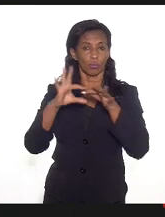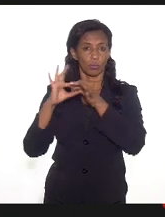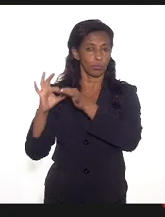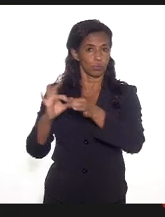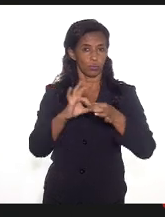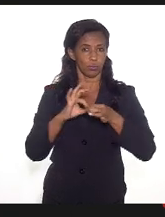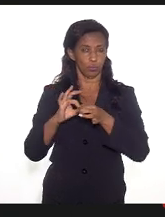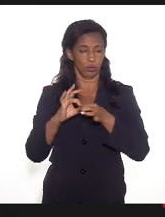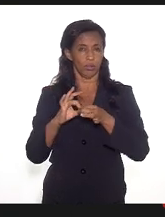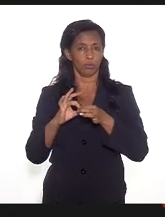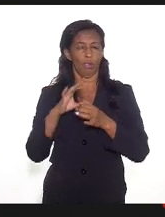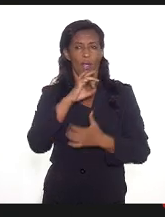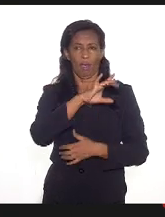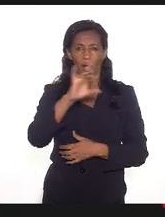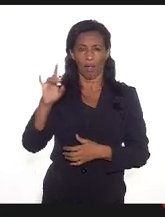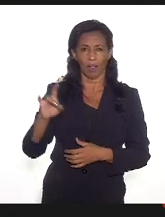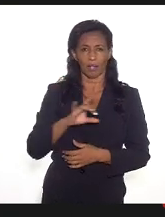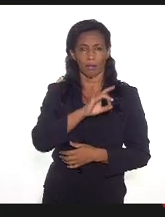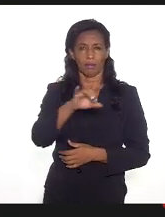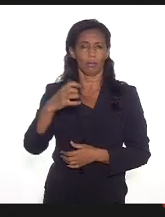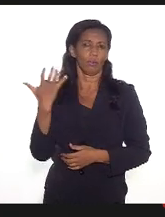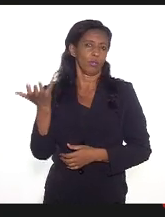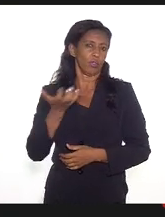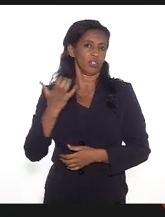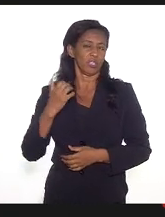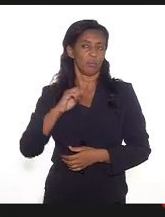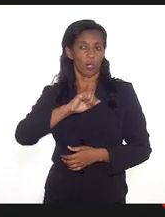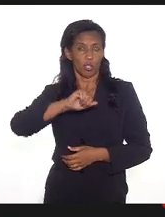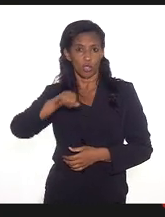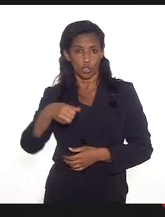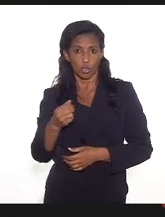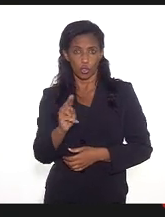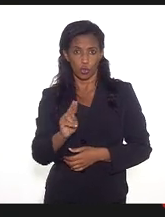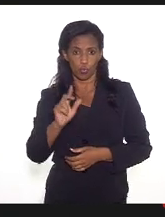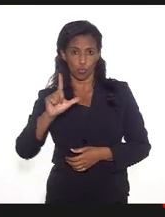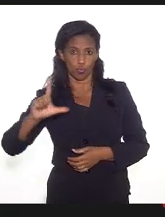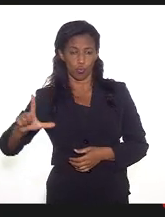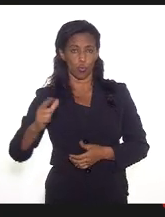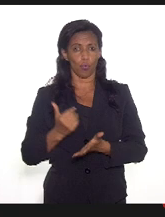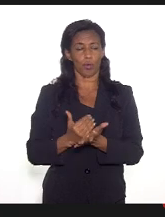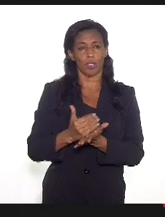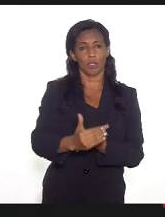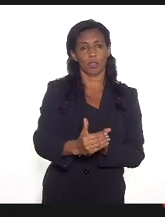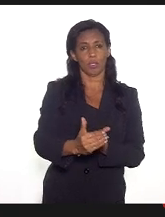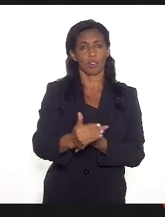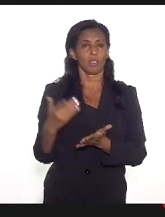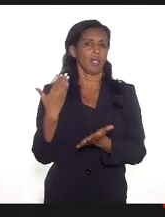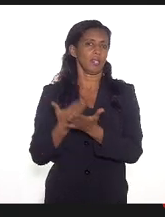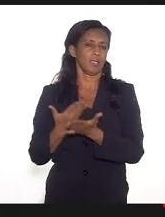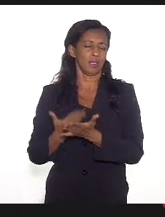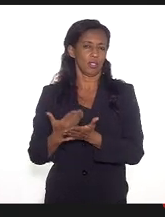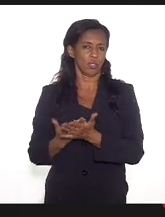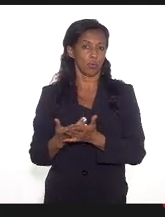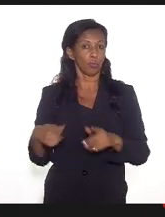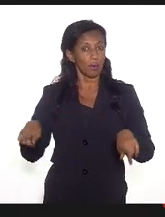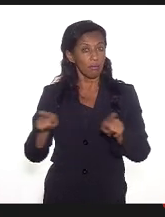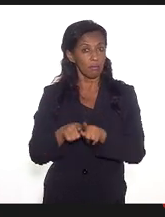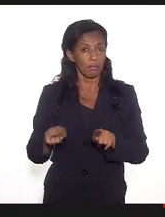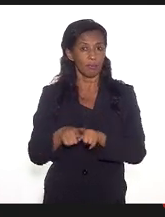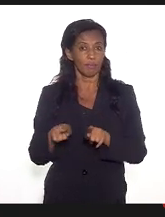atores e nós pretendemos, ainda no mês de julho, iniciar esse estudo. E,